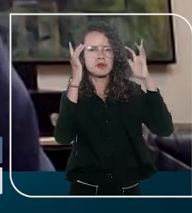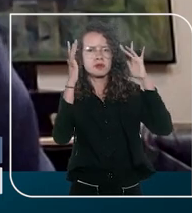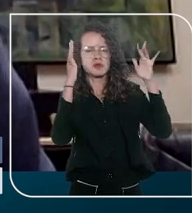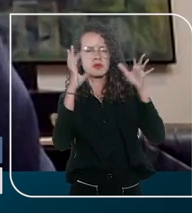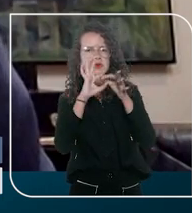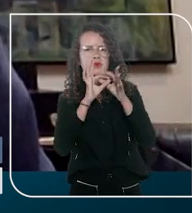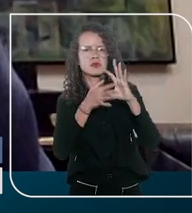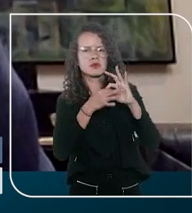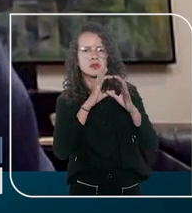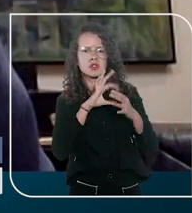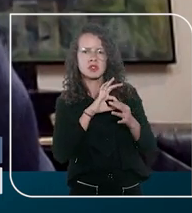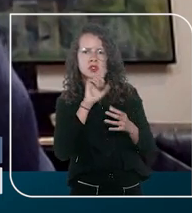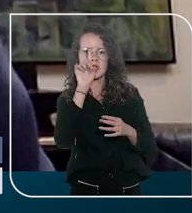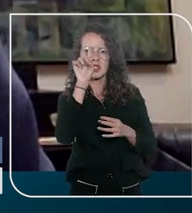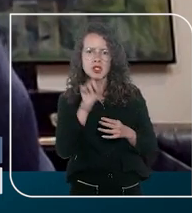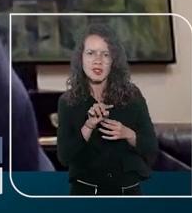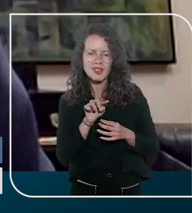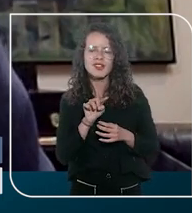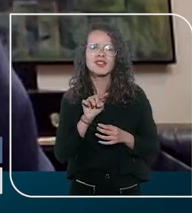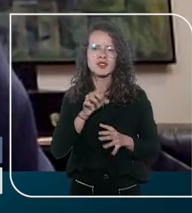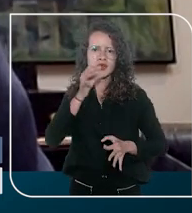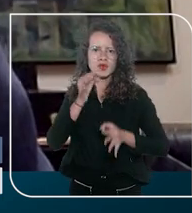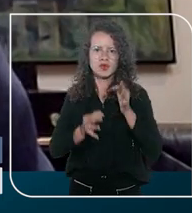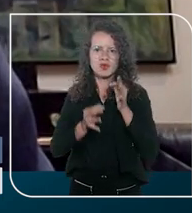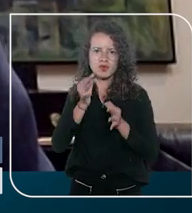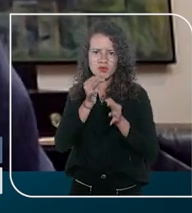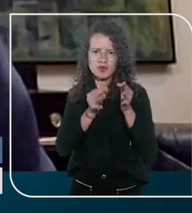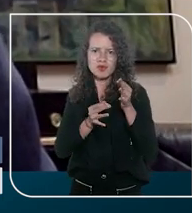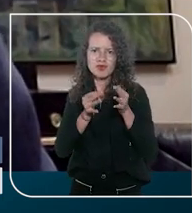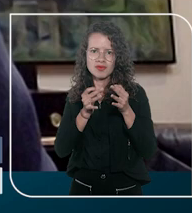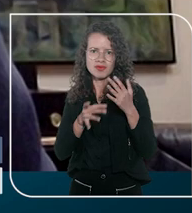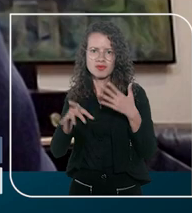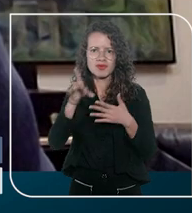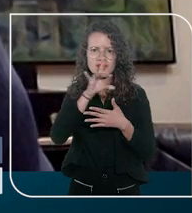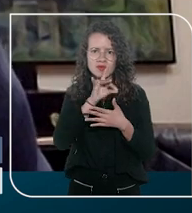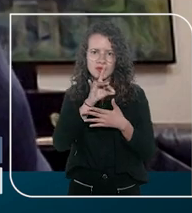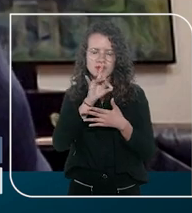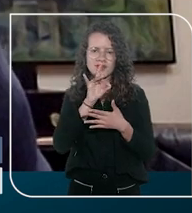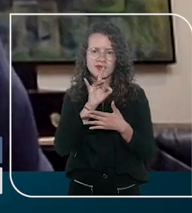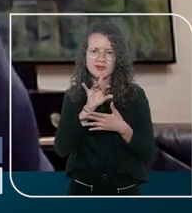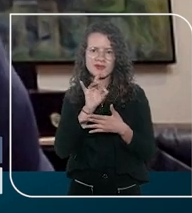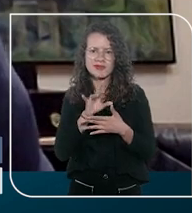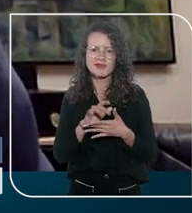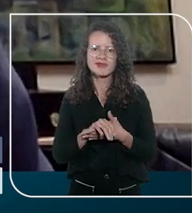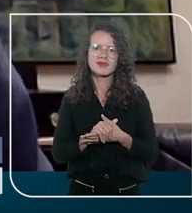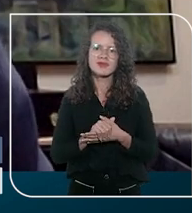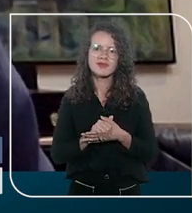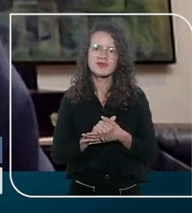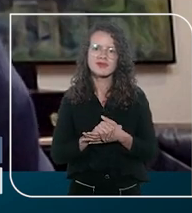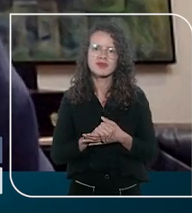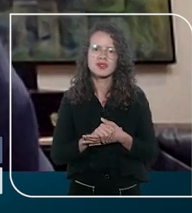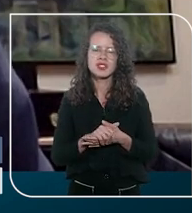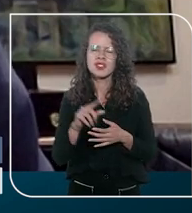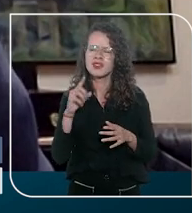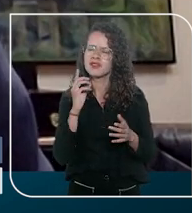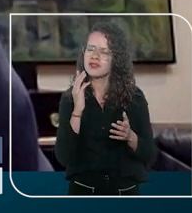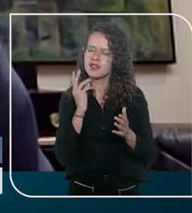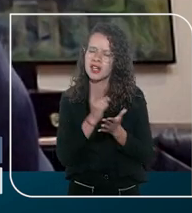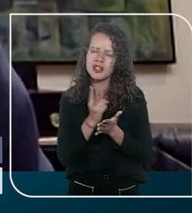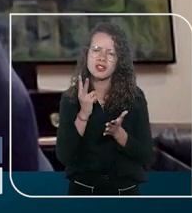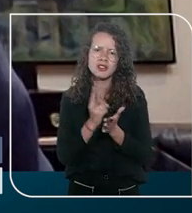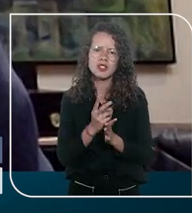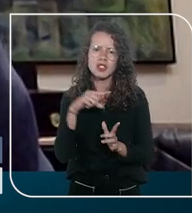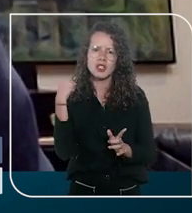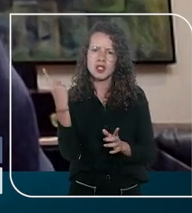muito na ideia de primazia do julgamento de mérito. Não é verdade? Em diversos momentos a gente discute a primazia do julgamento de mérito